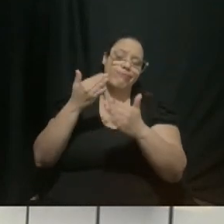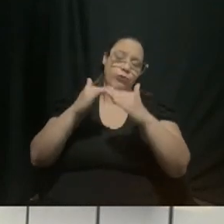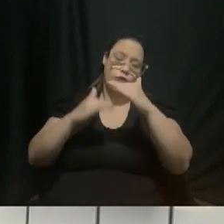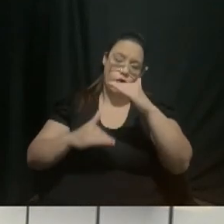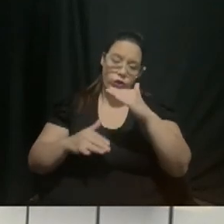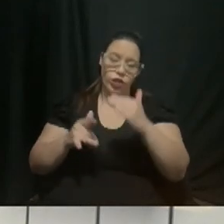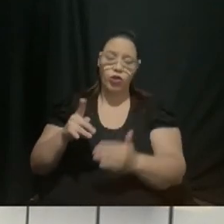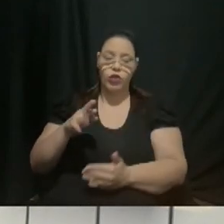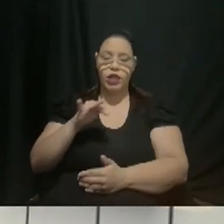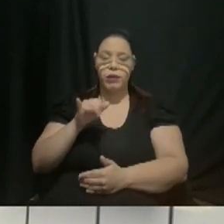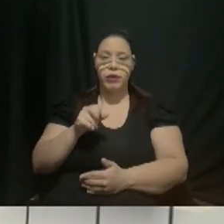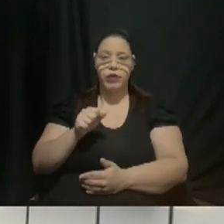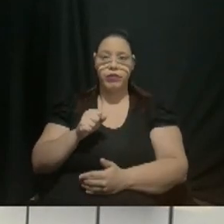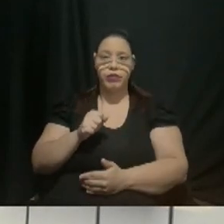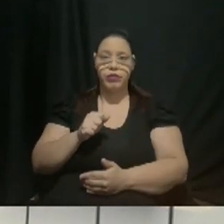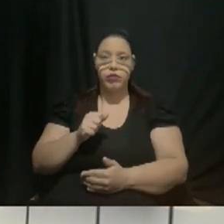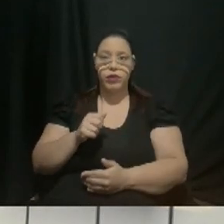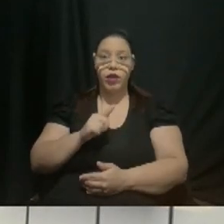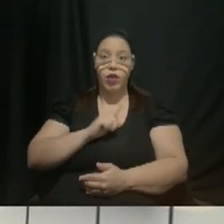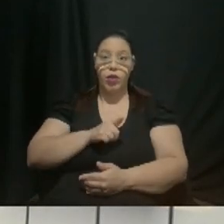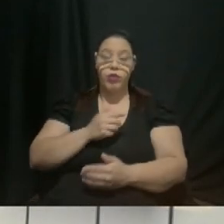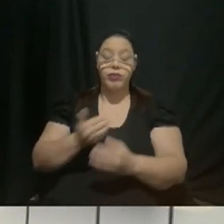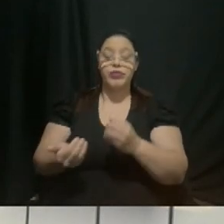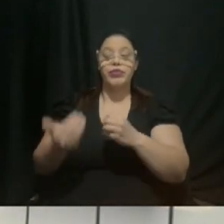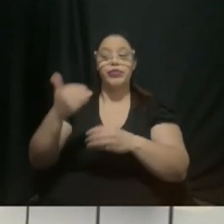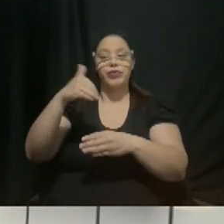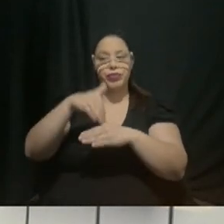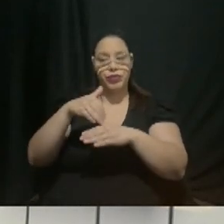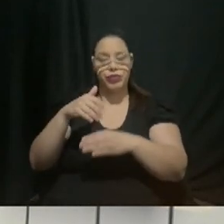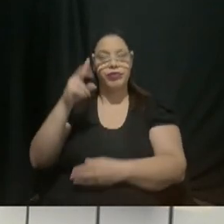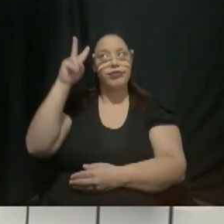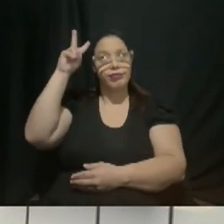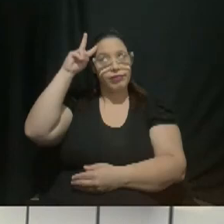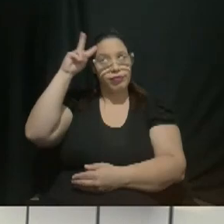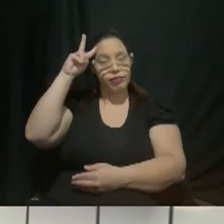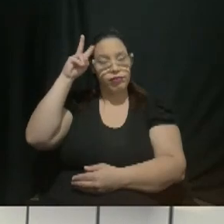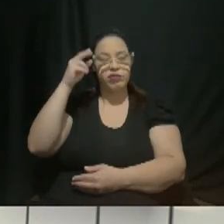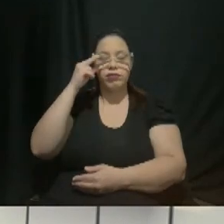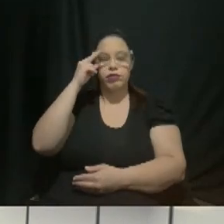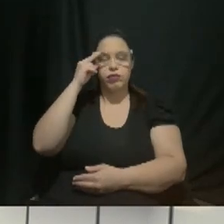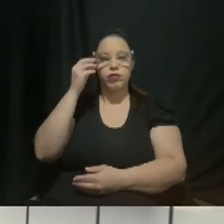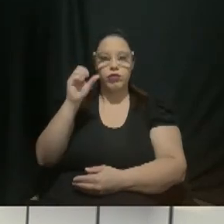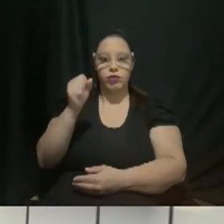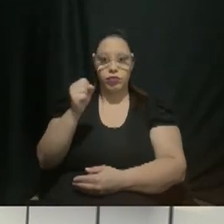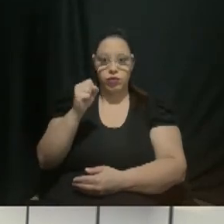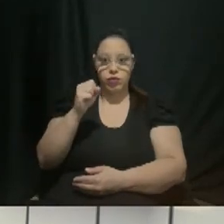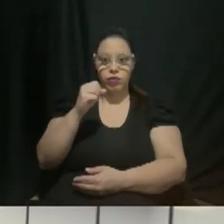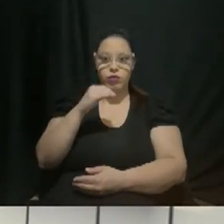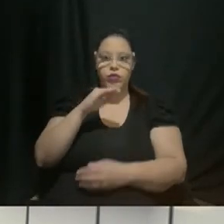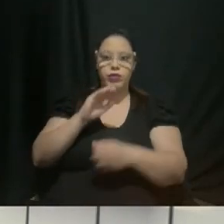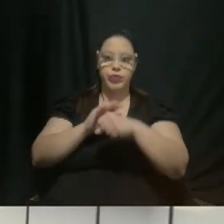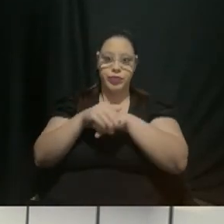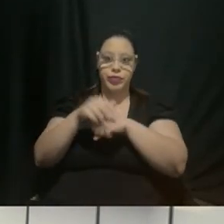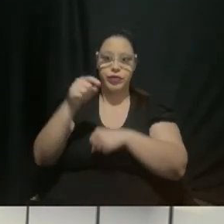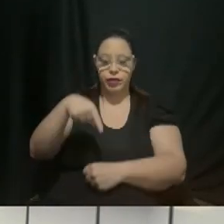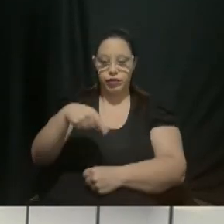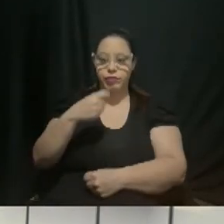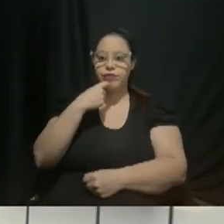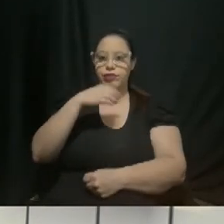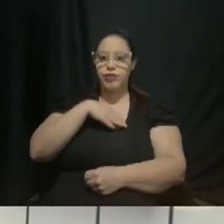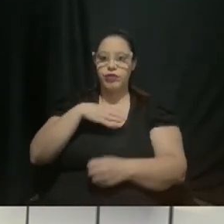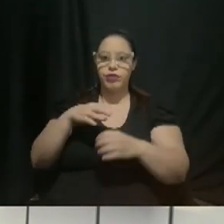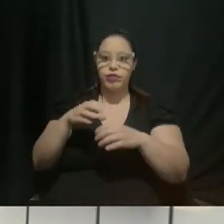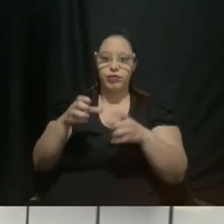Bugre volta a campo na segunda-feira, 8 horas da noite, contra o Vila Nova, aqui em Campinas, no estádio Brinco de